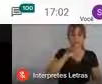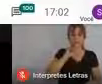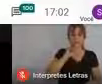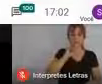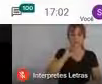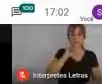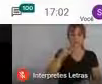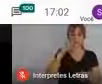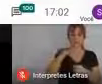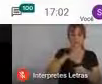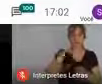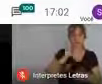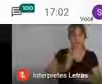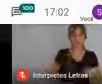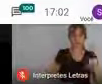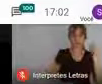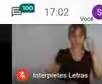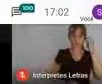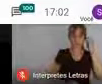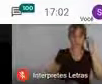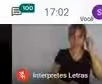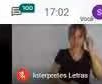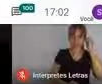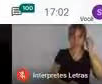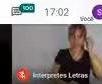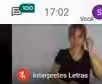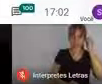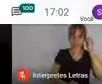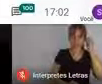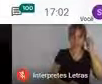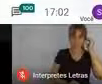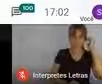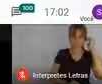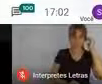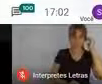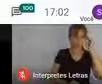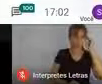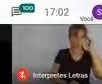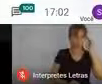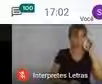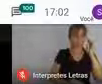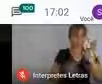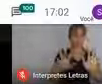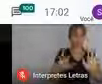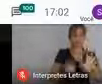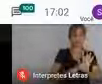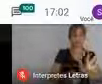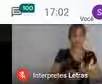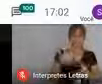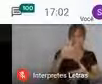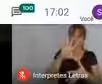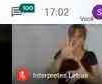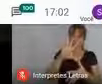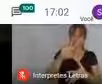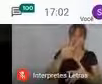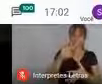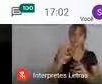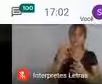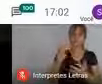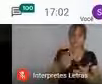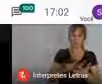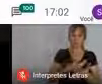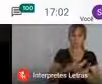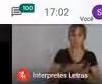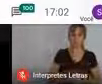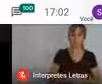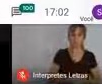brasileiro. Vou mostrar aqui mais um mapa. Ele fez aqui uma pequena análise mostrando o que predomina.